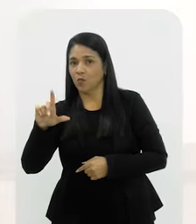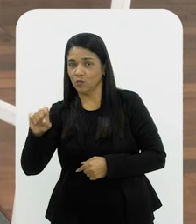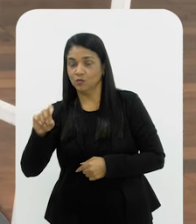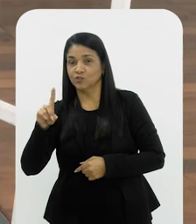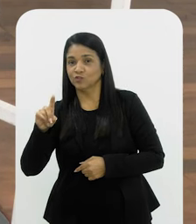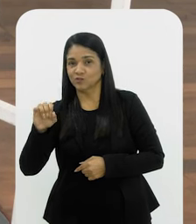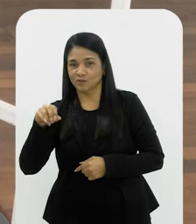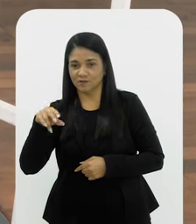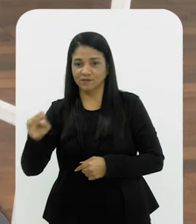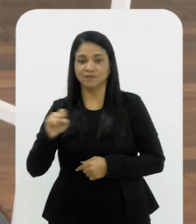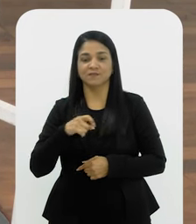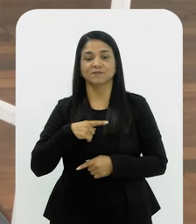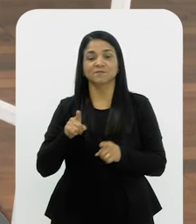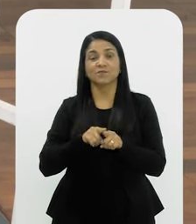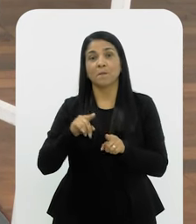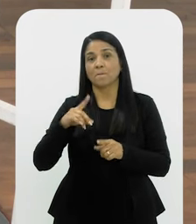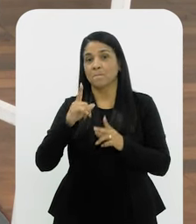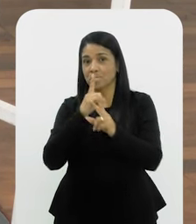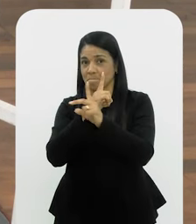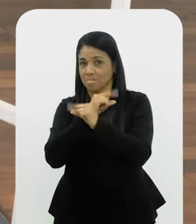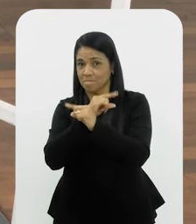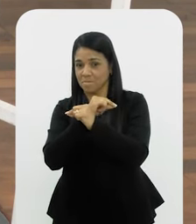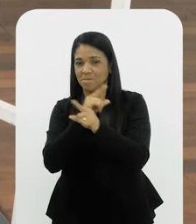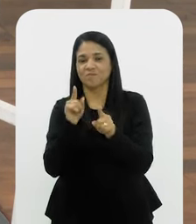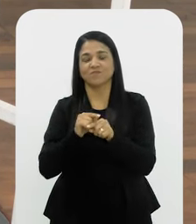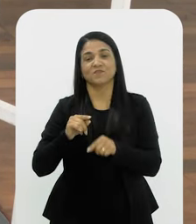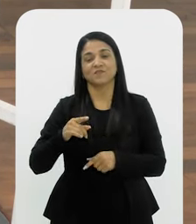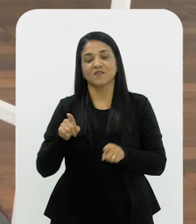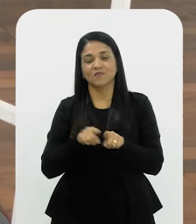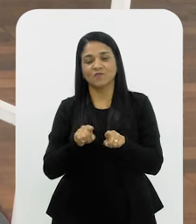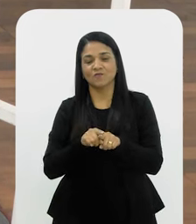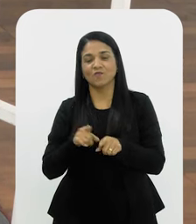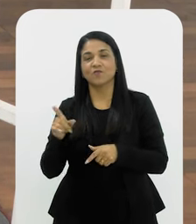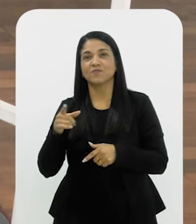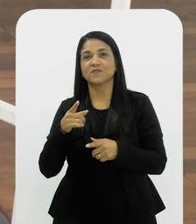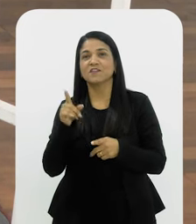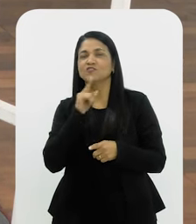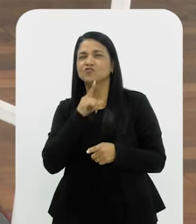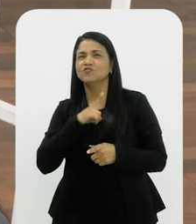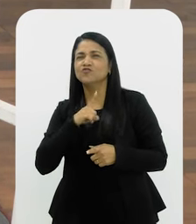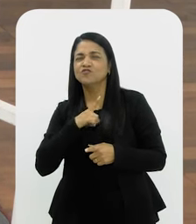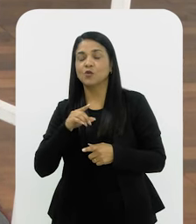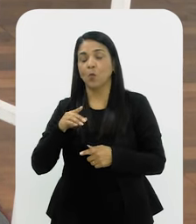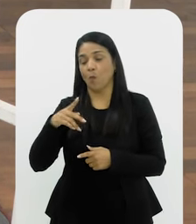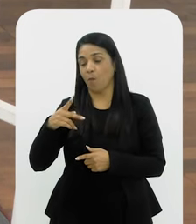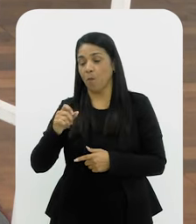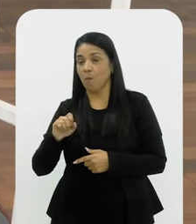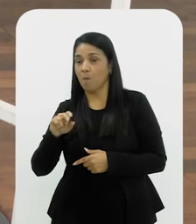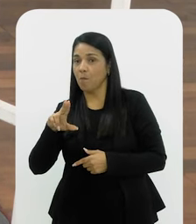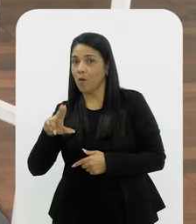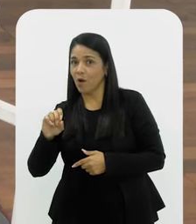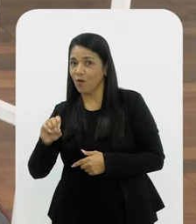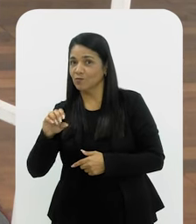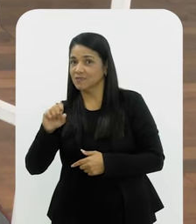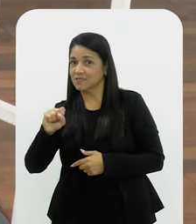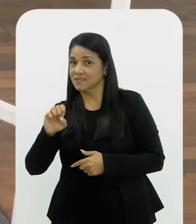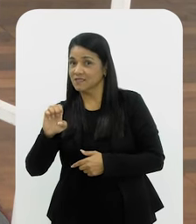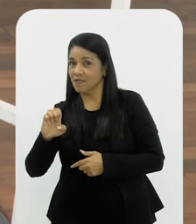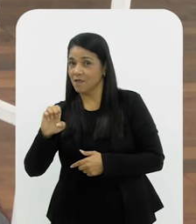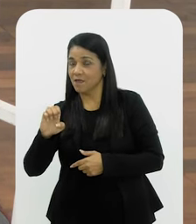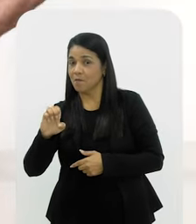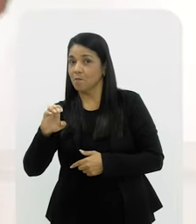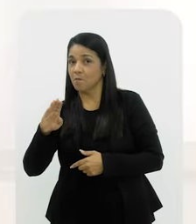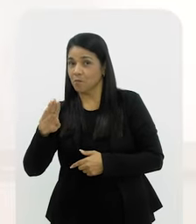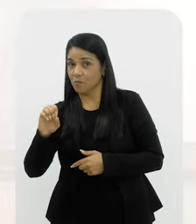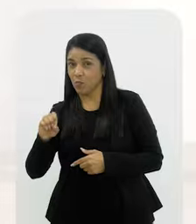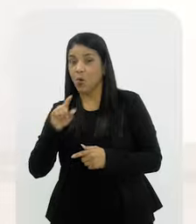Só craque, é um pau de sebo. A Ludmilla sabe a história do pau de sebo, né? Que tinha esse apelido,